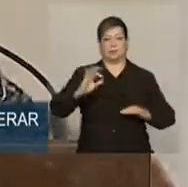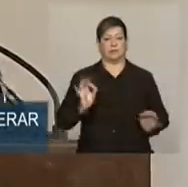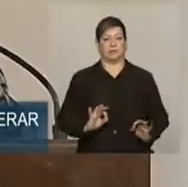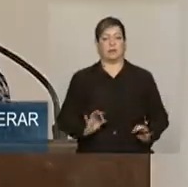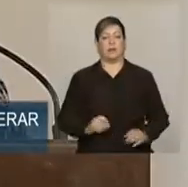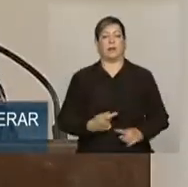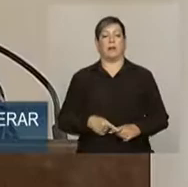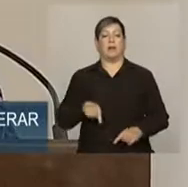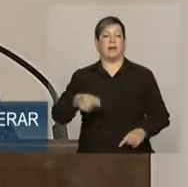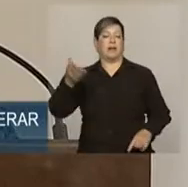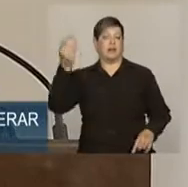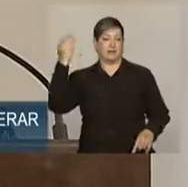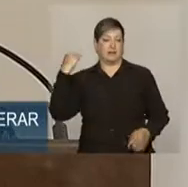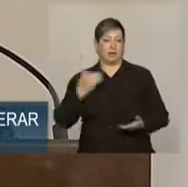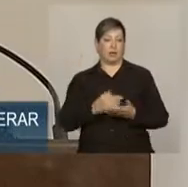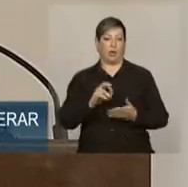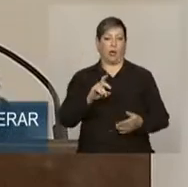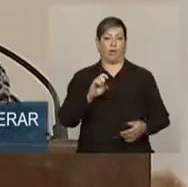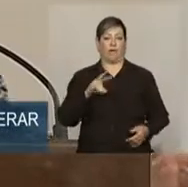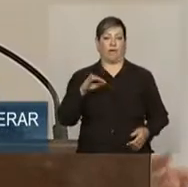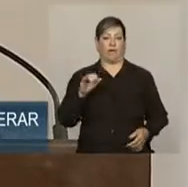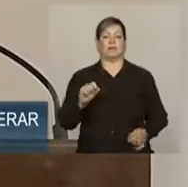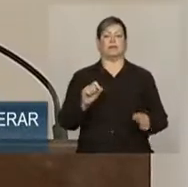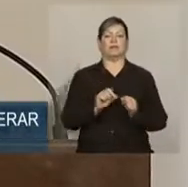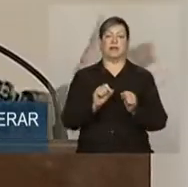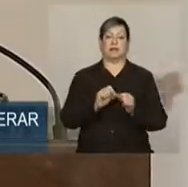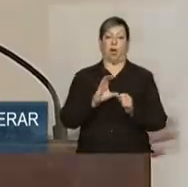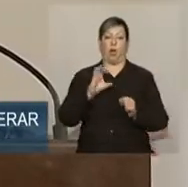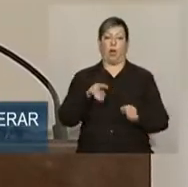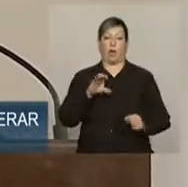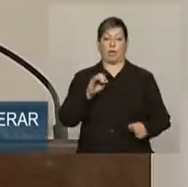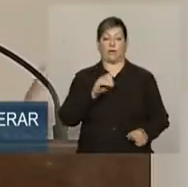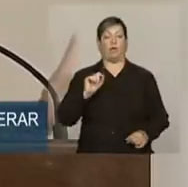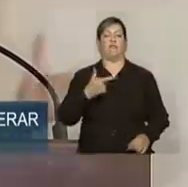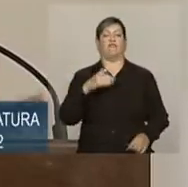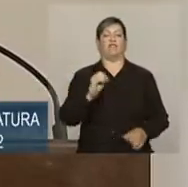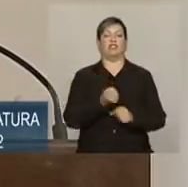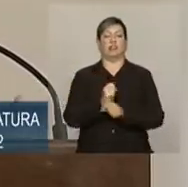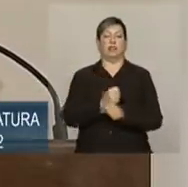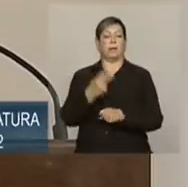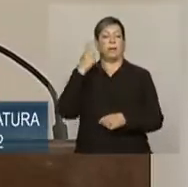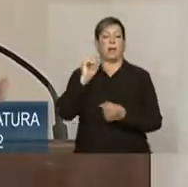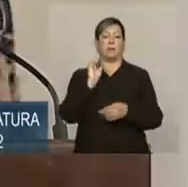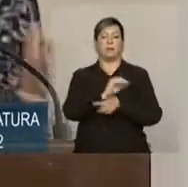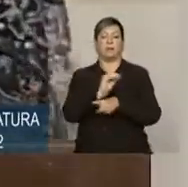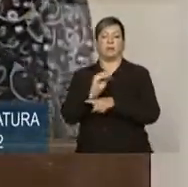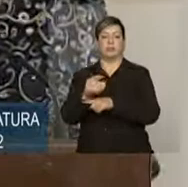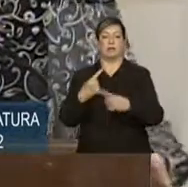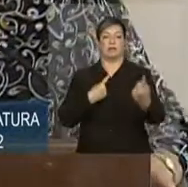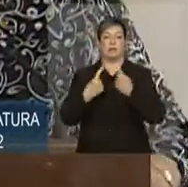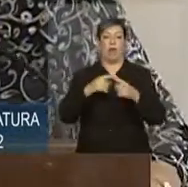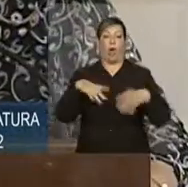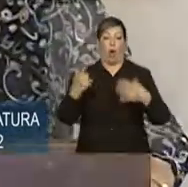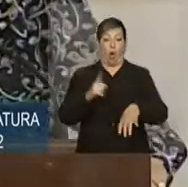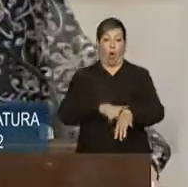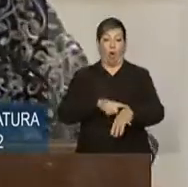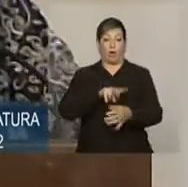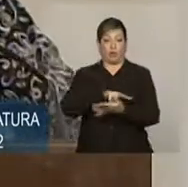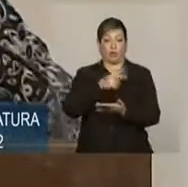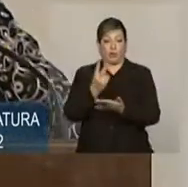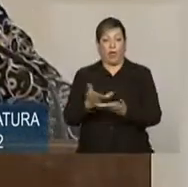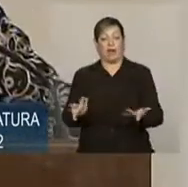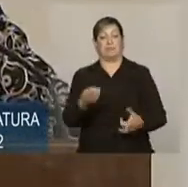inicial do país no que se refere à rodovia. Se fazia concessão de 20 anos para manter a estrada. Aí, na hora de duplicar, o